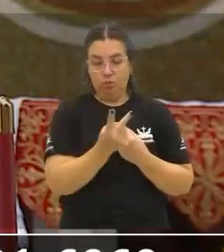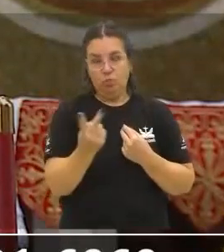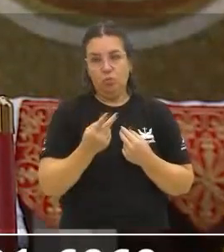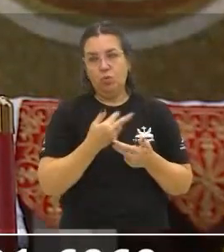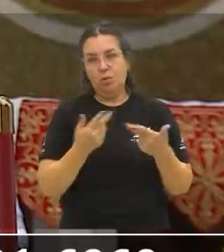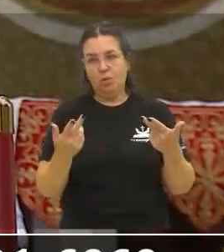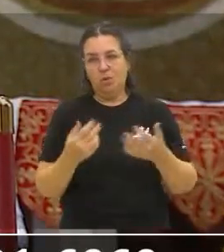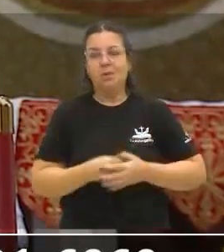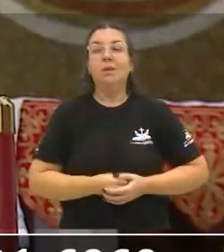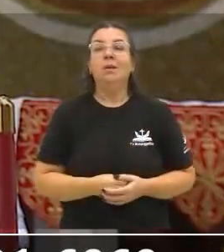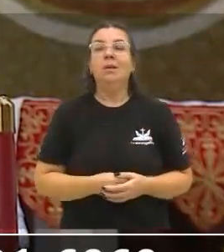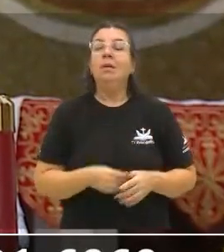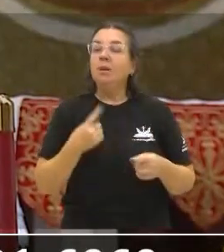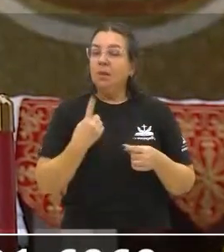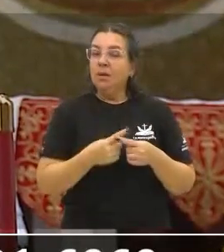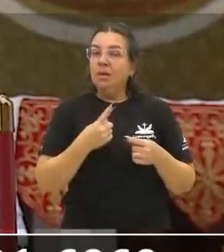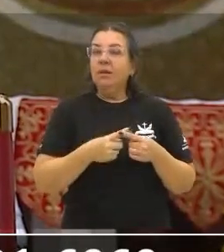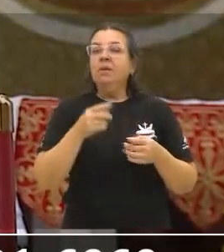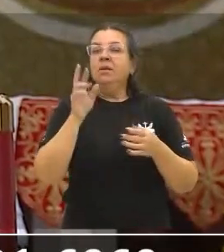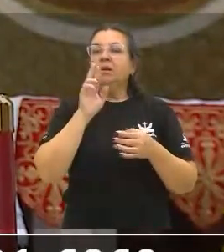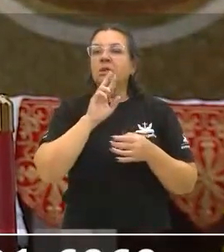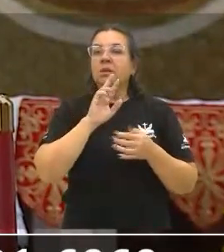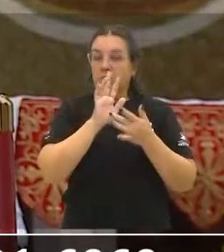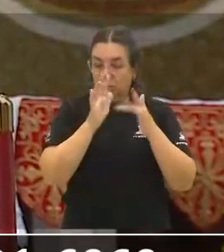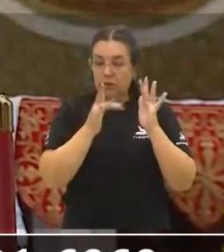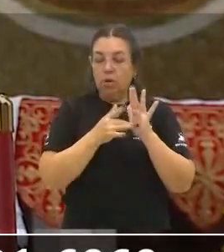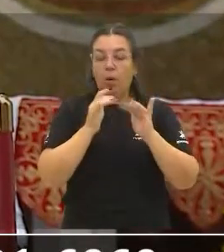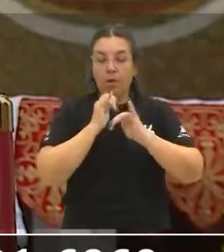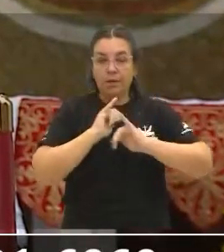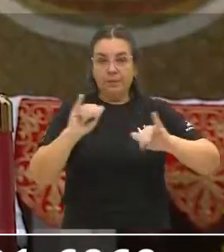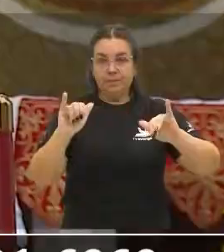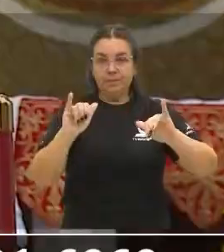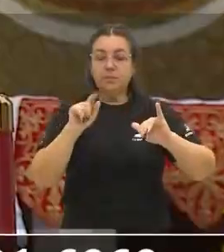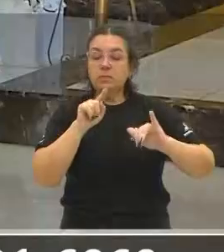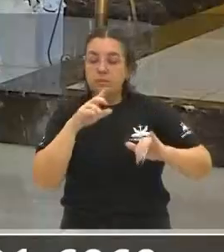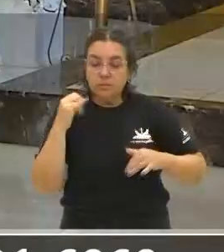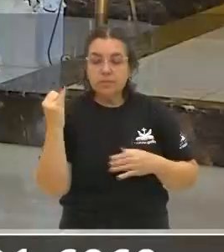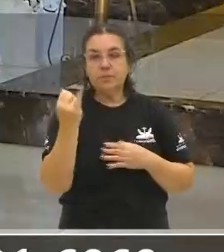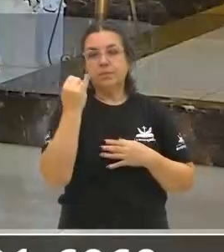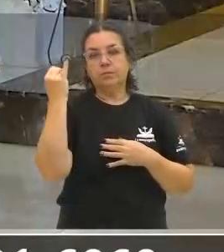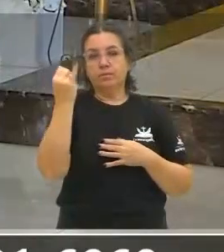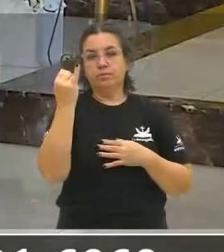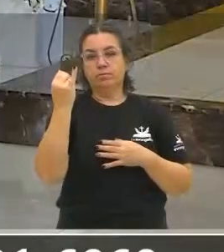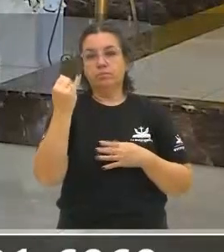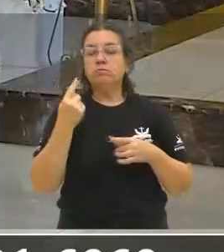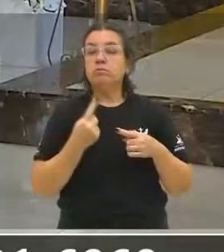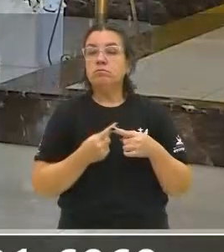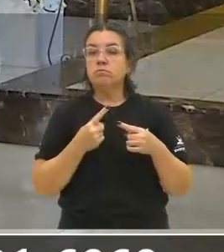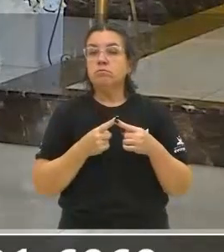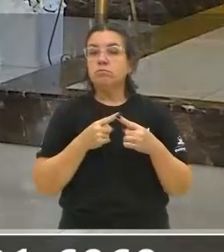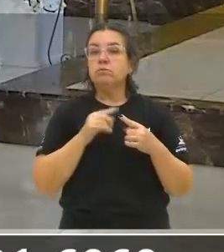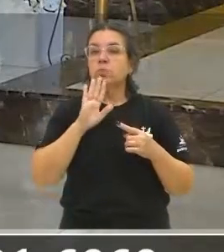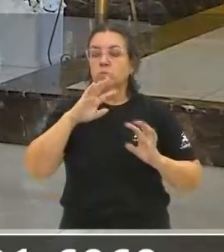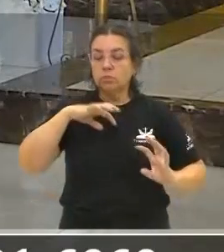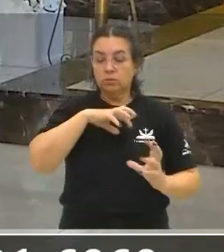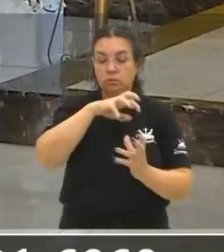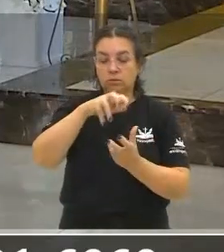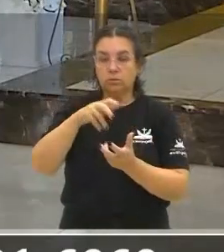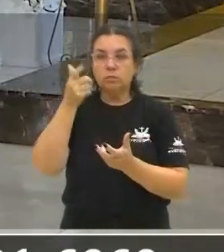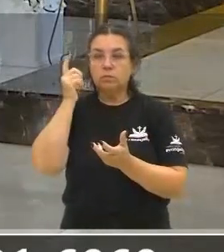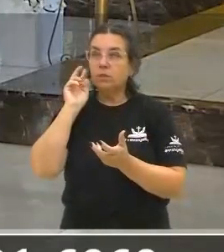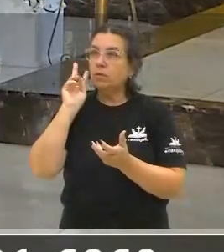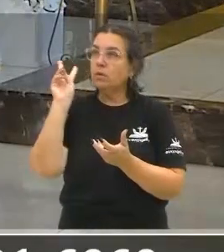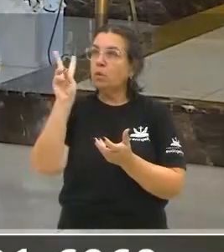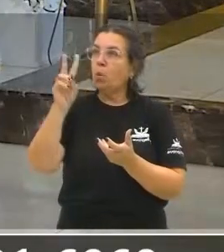realidade. Porque nosso Senhor disse desta importância, para que o mundo veja